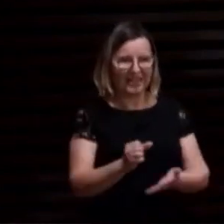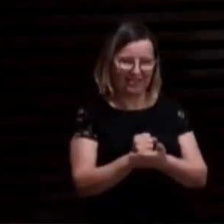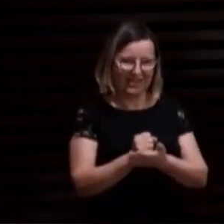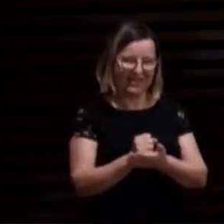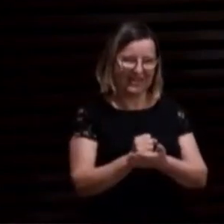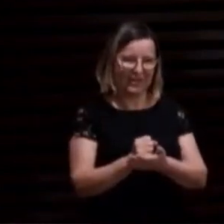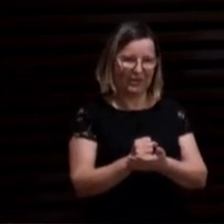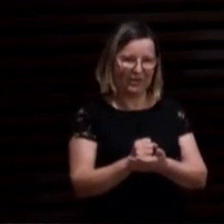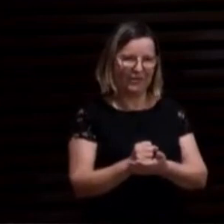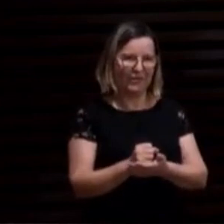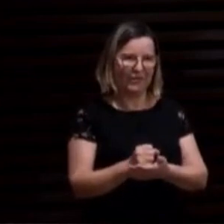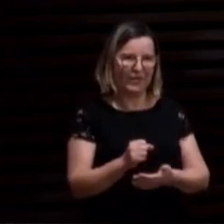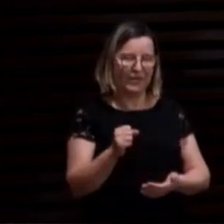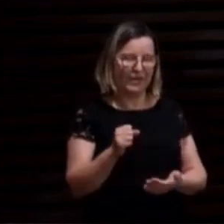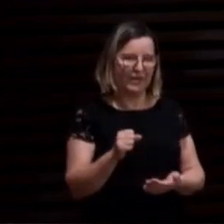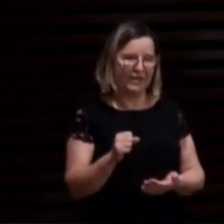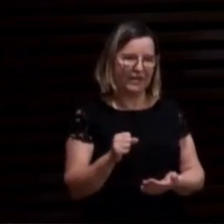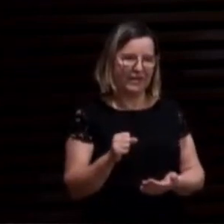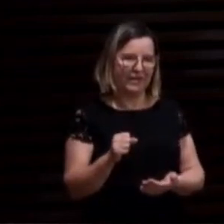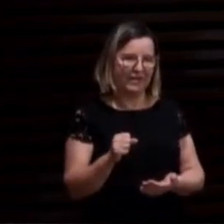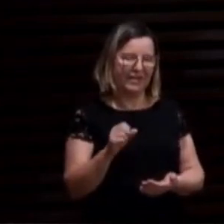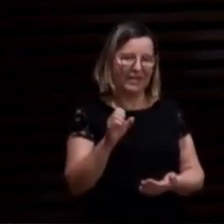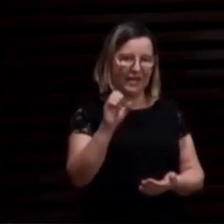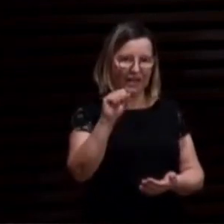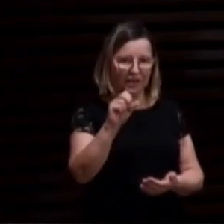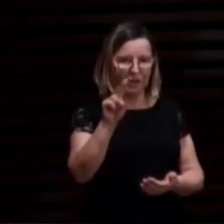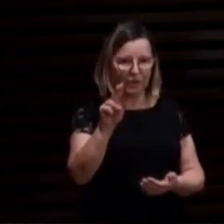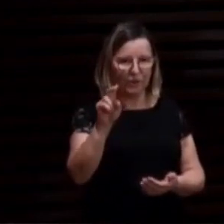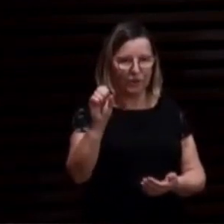SUS. Eu sou a salvação.